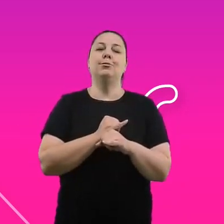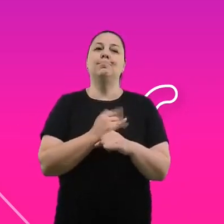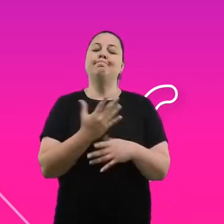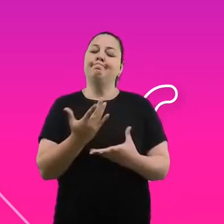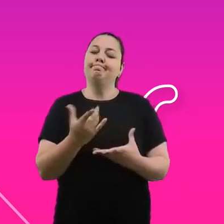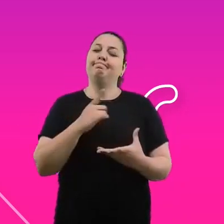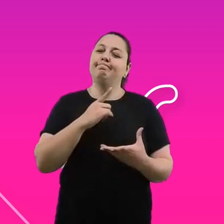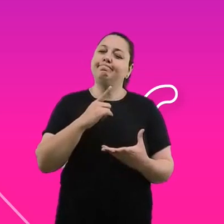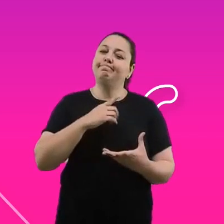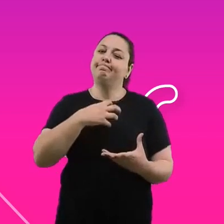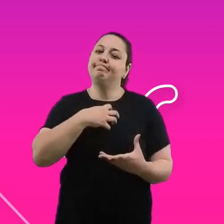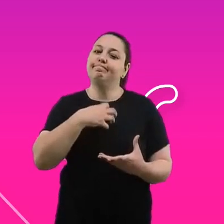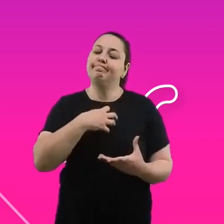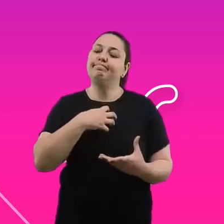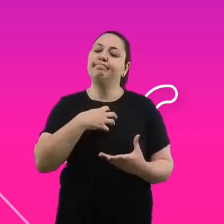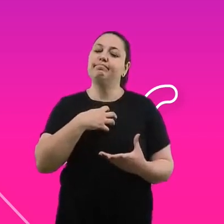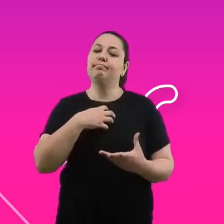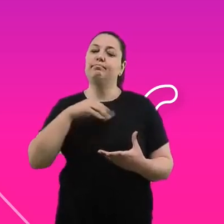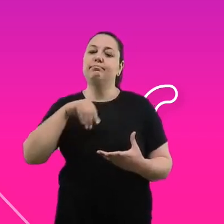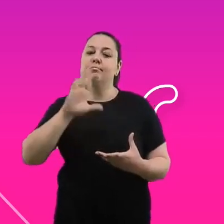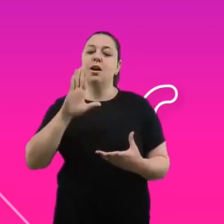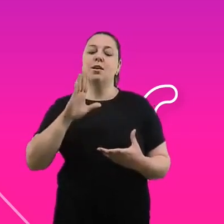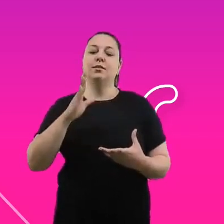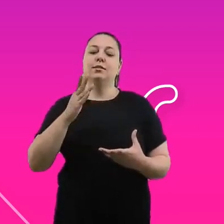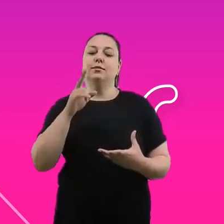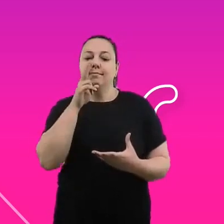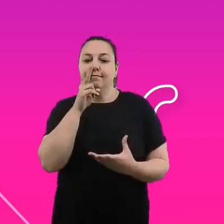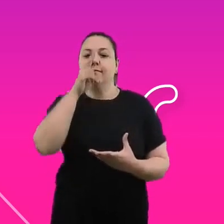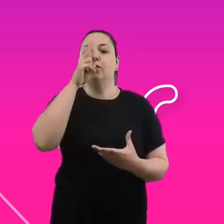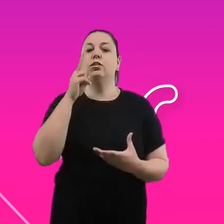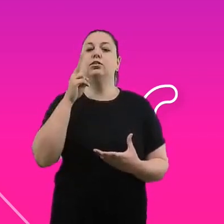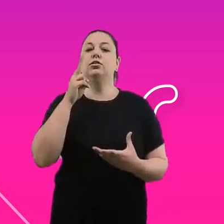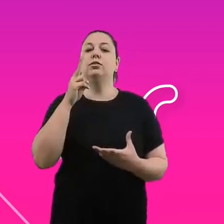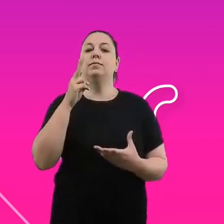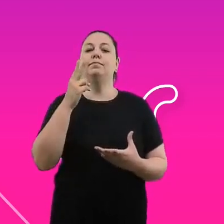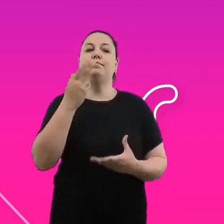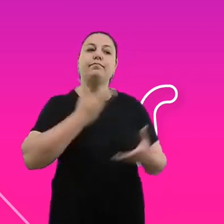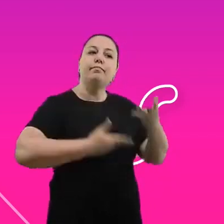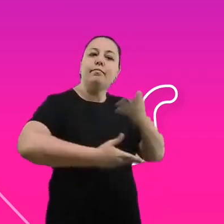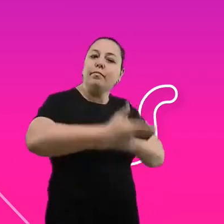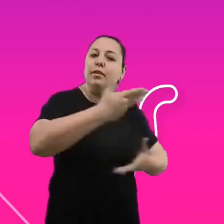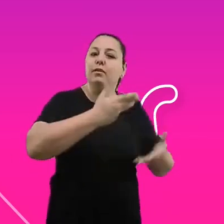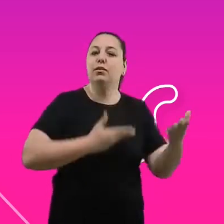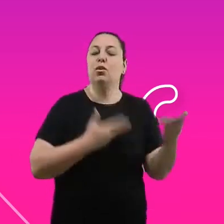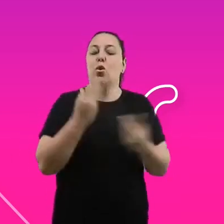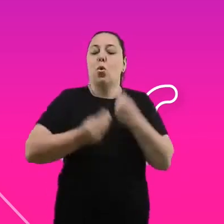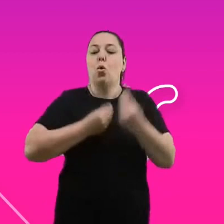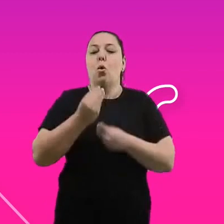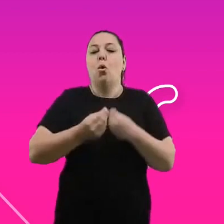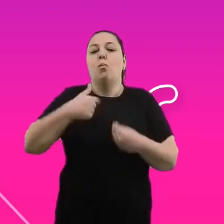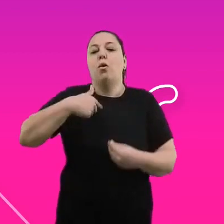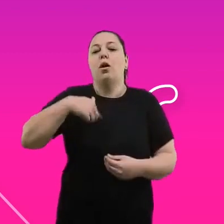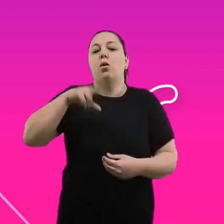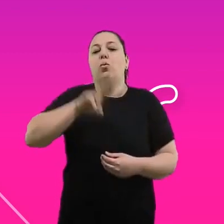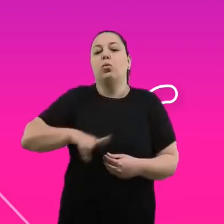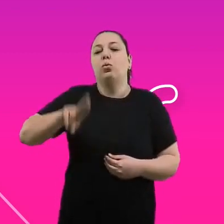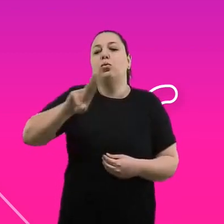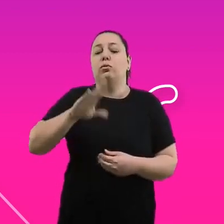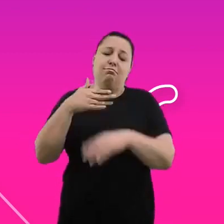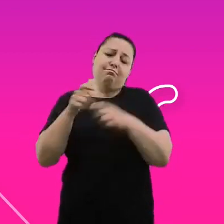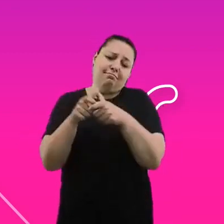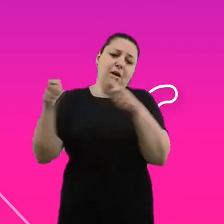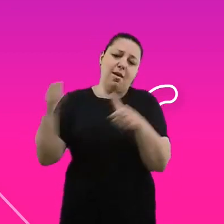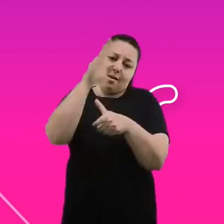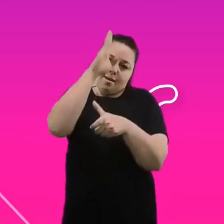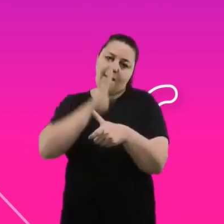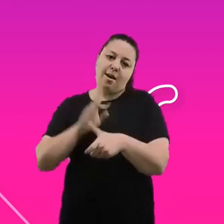ela é uma troca, né, de informações de como eu navego, né, de graça, né, na maioria dos grandes serviços. Porém,